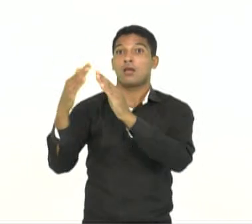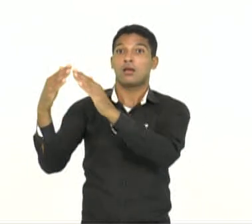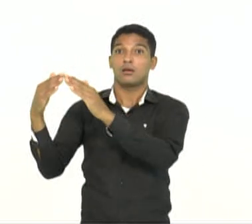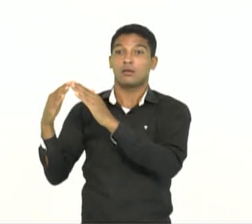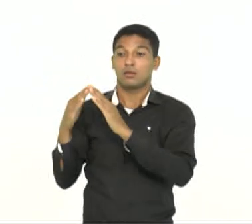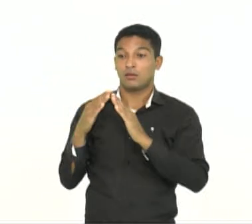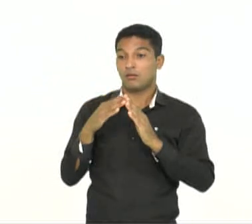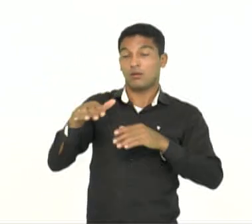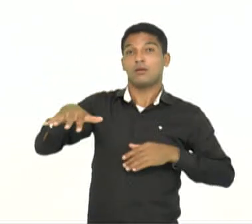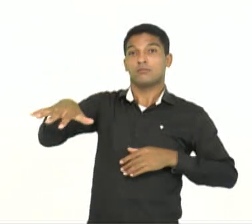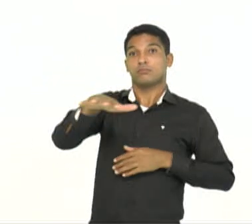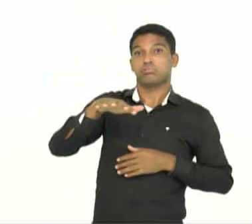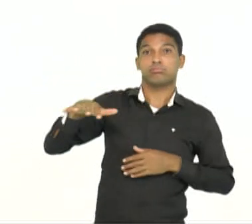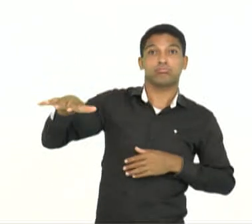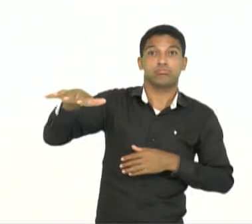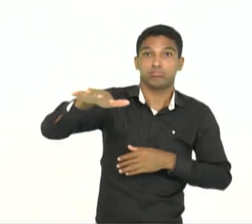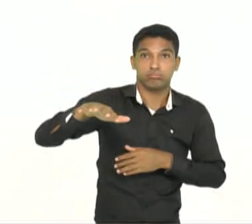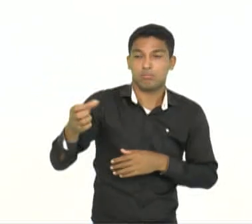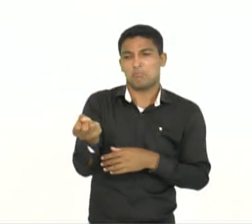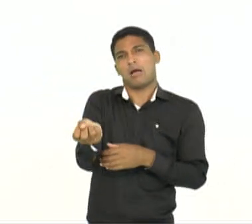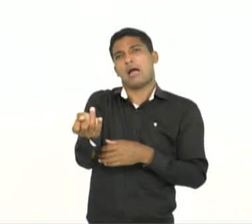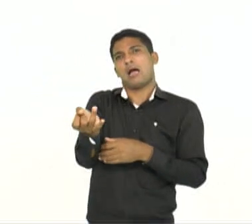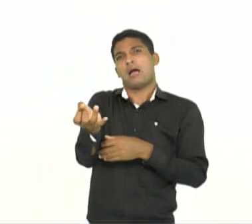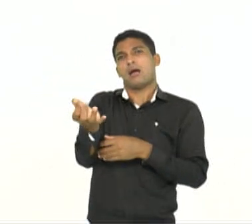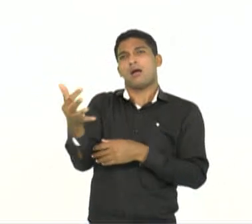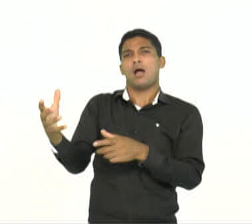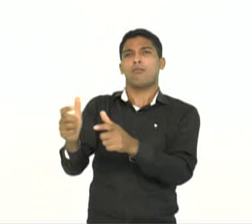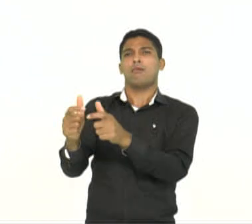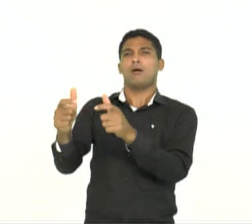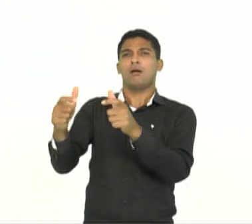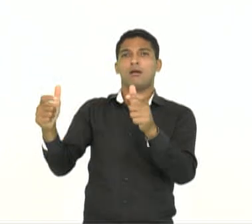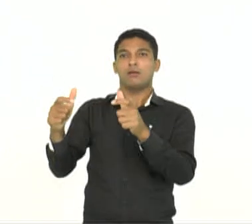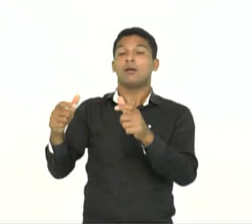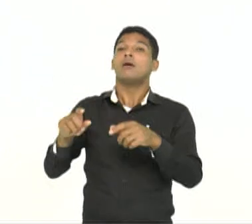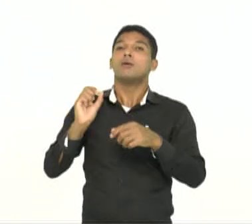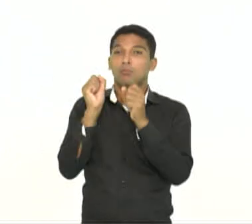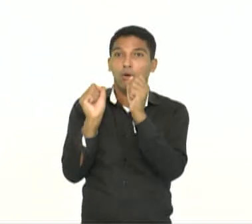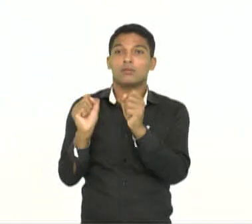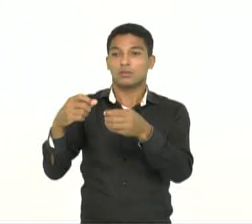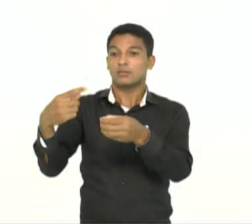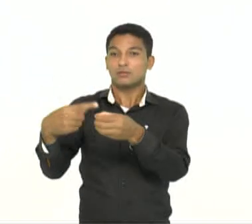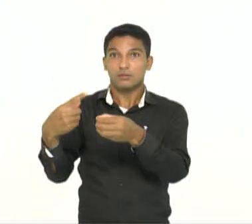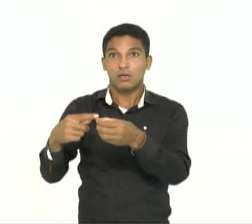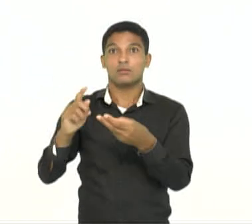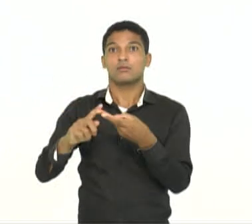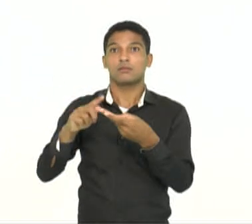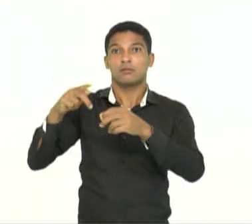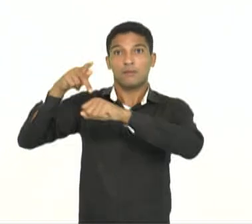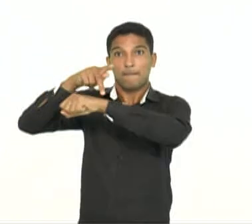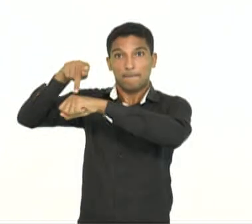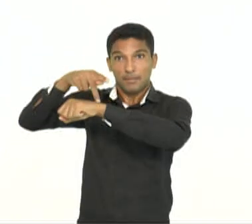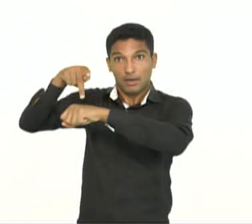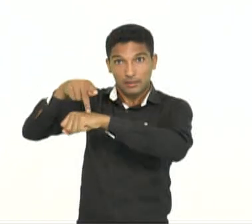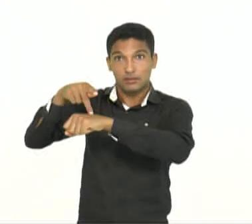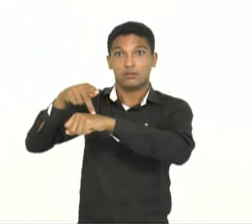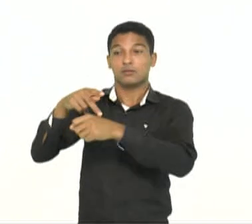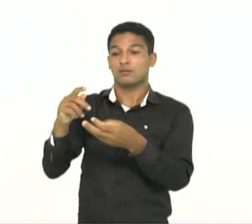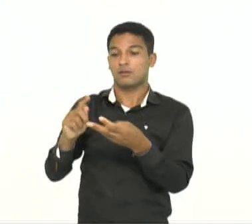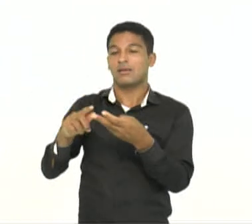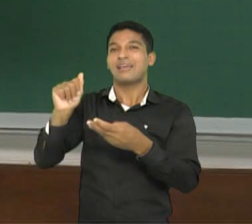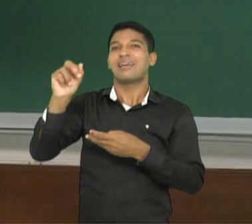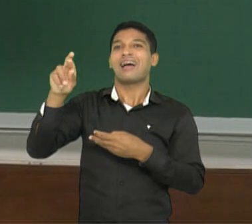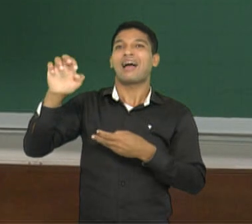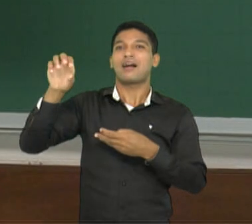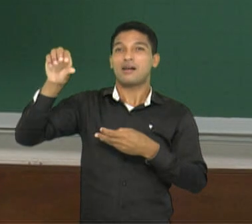determinado território, certo? Uma área, uma região, uma cidade, um país. Então, nós estamos falando de população,